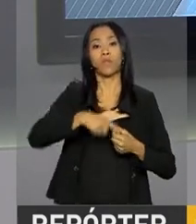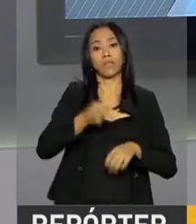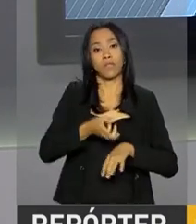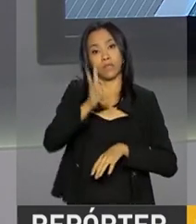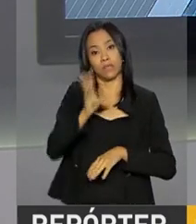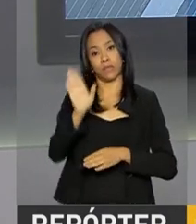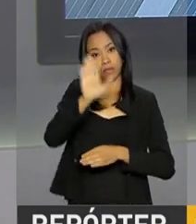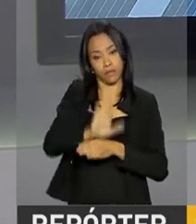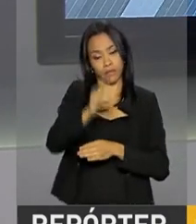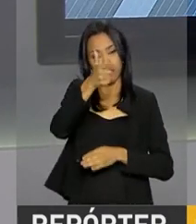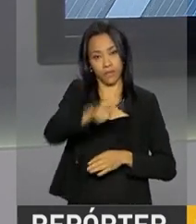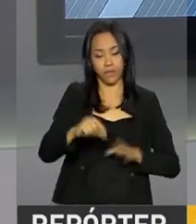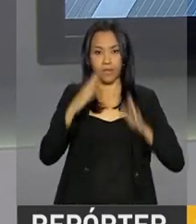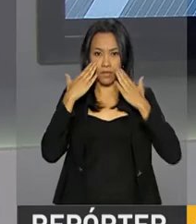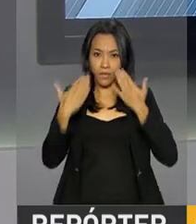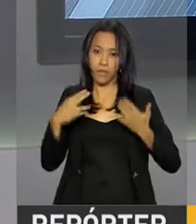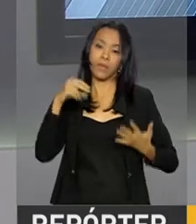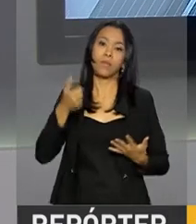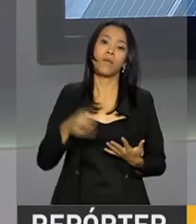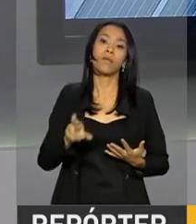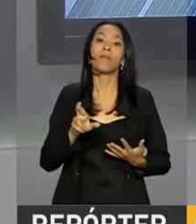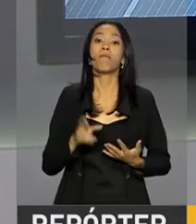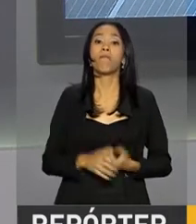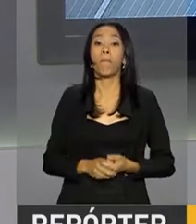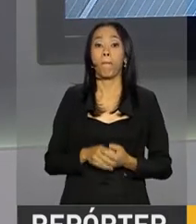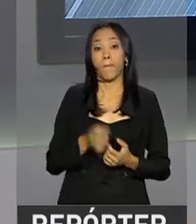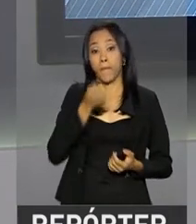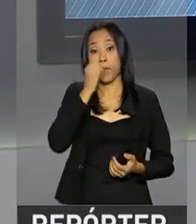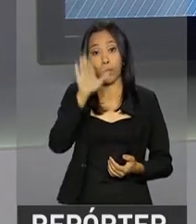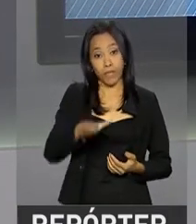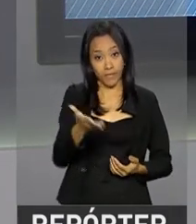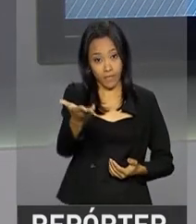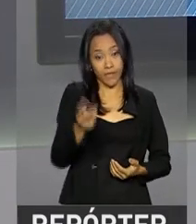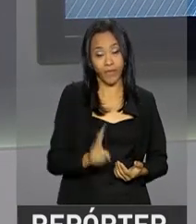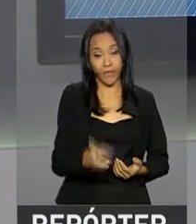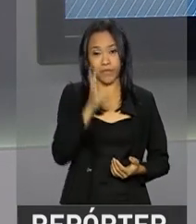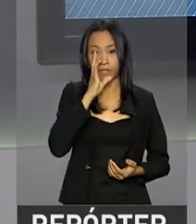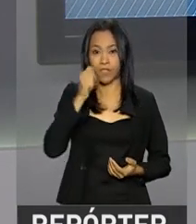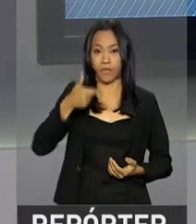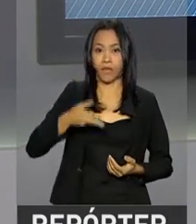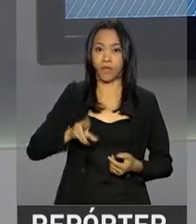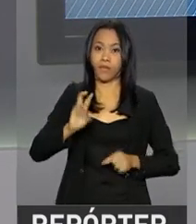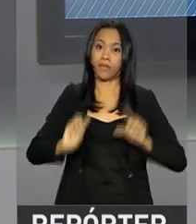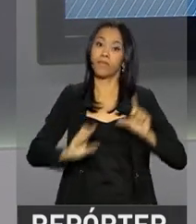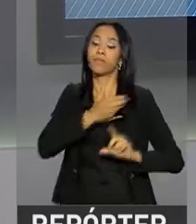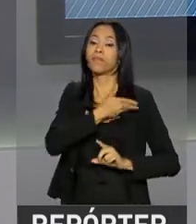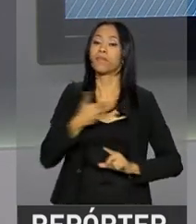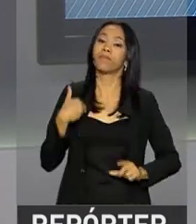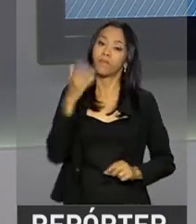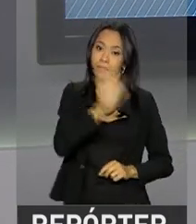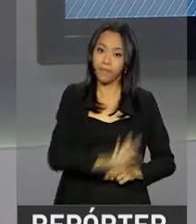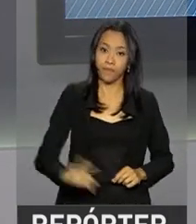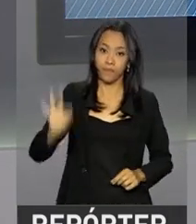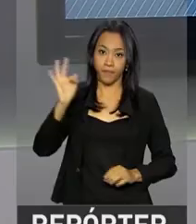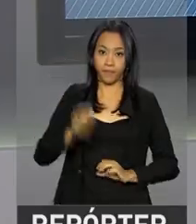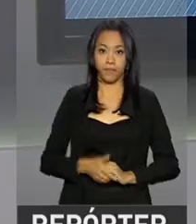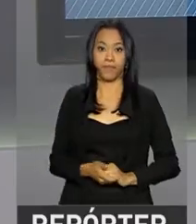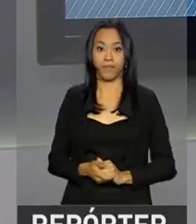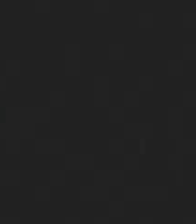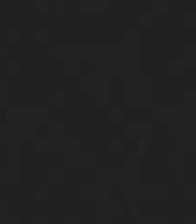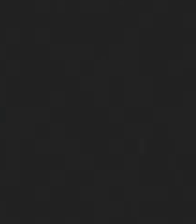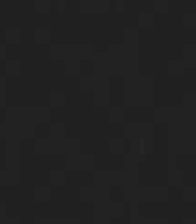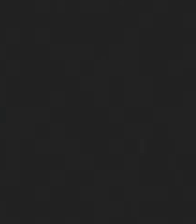às três da tarde na próxima edição do repórter nbr uma boa tarde pra você continue na nbr a tv do governo federal